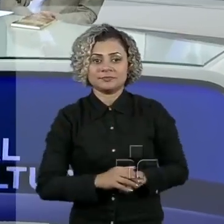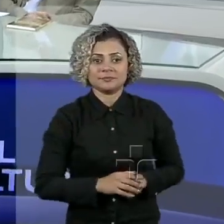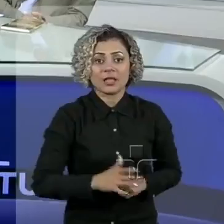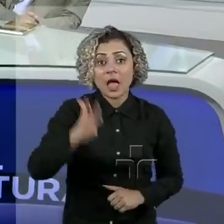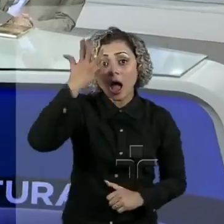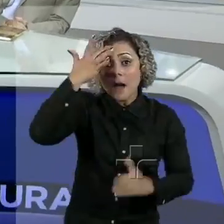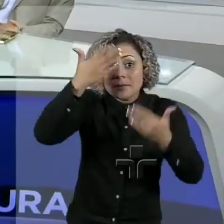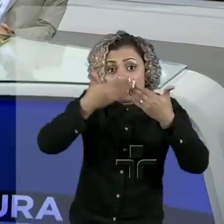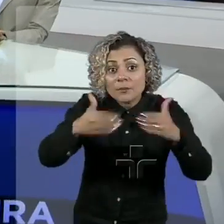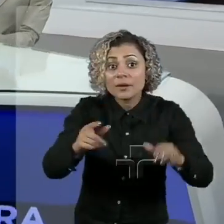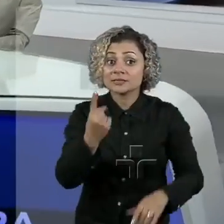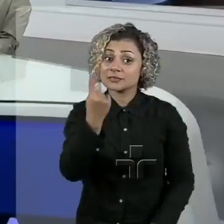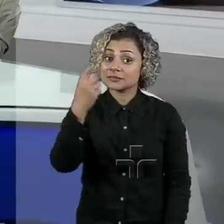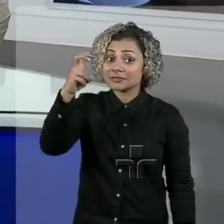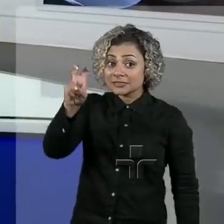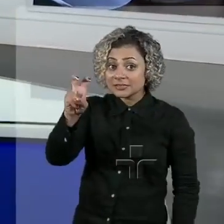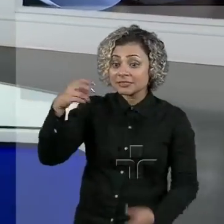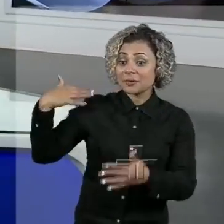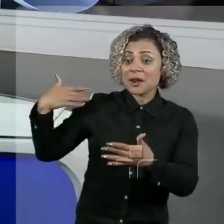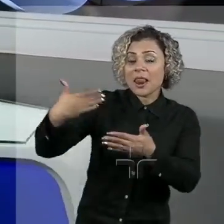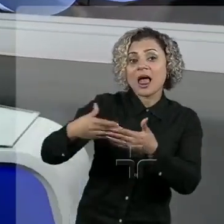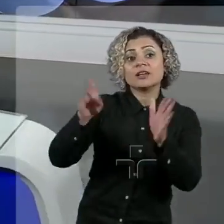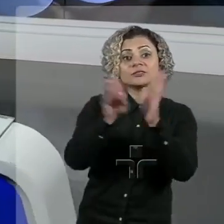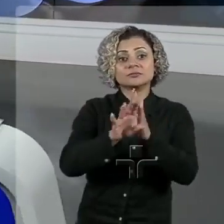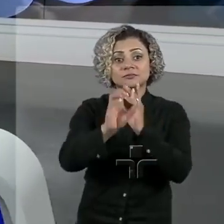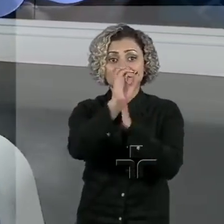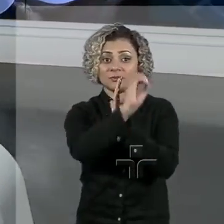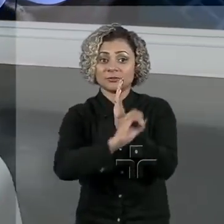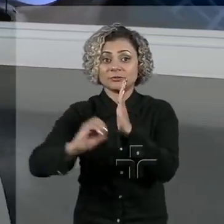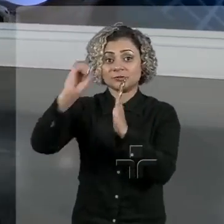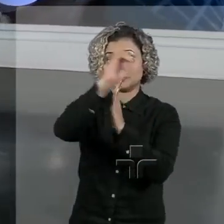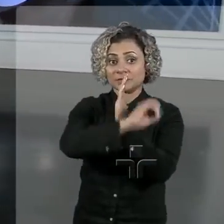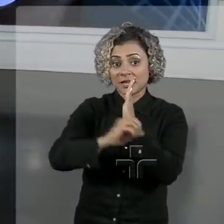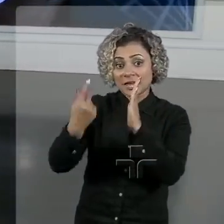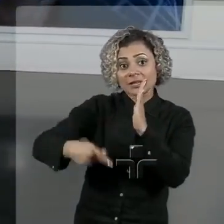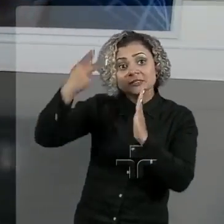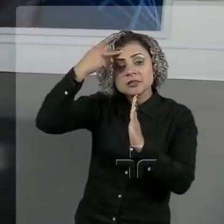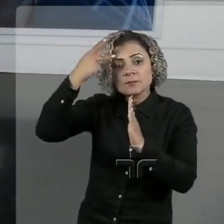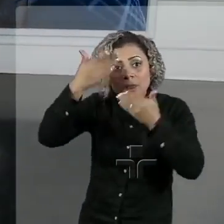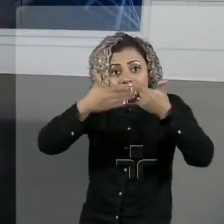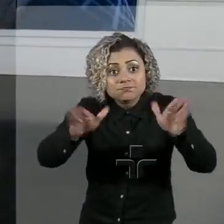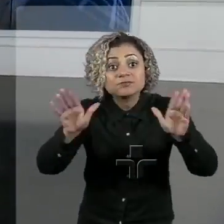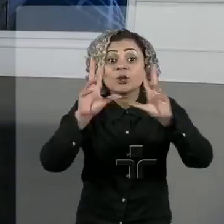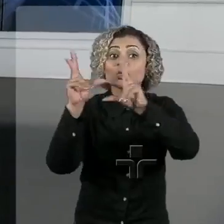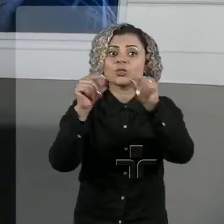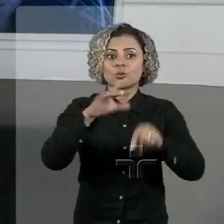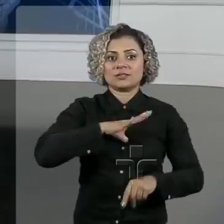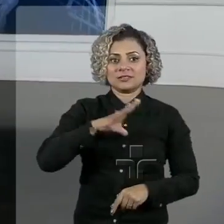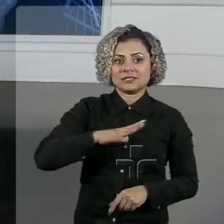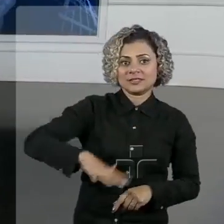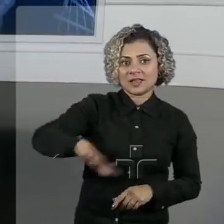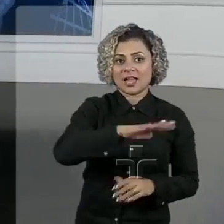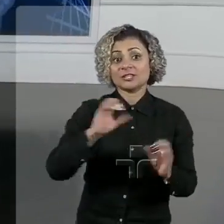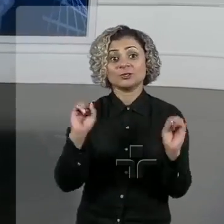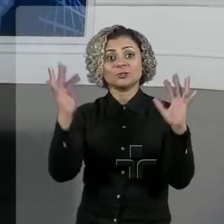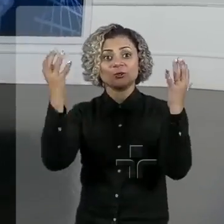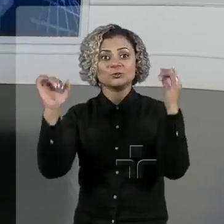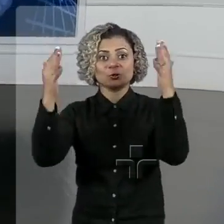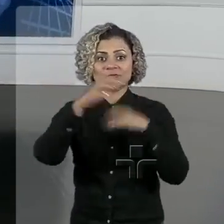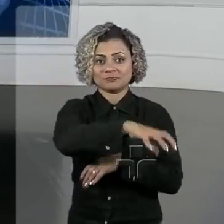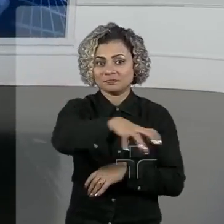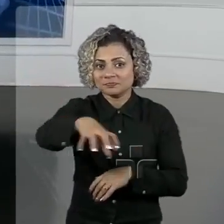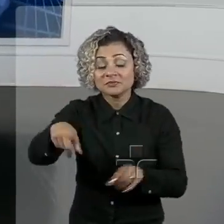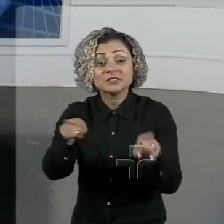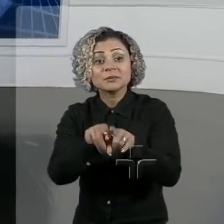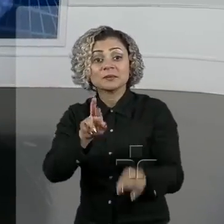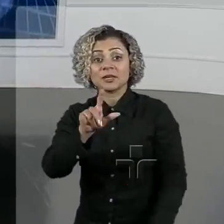a 15ª edição da Virada Cultural em São Paulo. Os espetáculos vão se espalhar por toda a cidade e a repórter Luísa